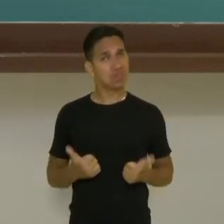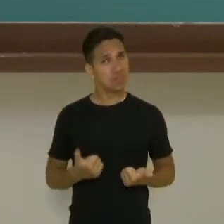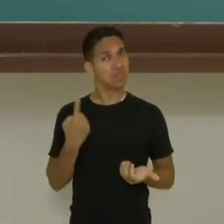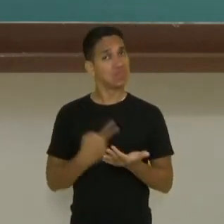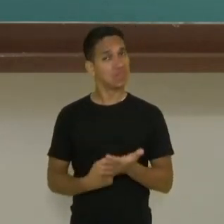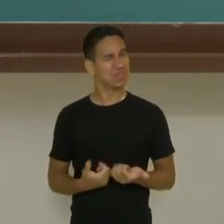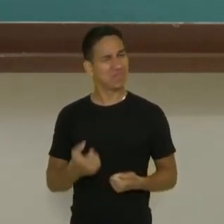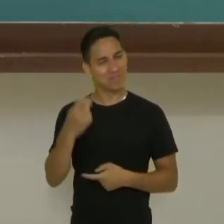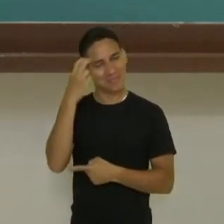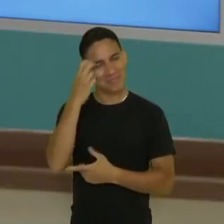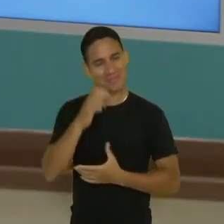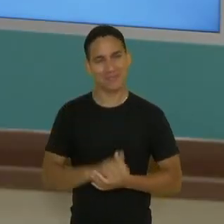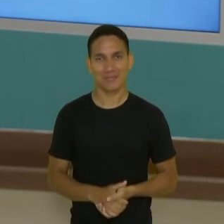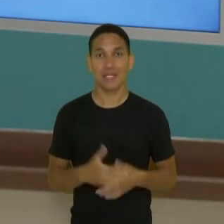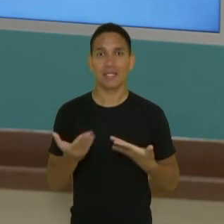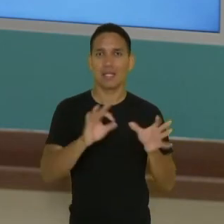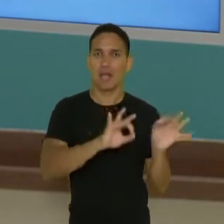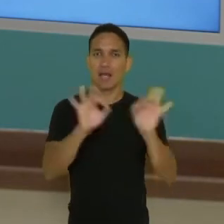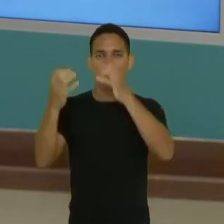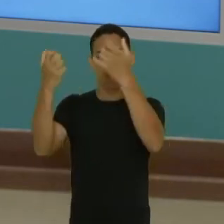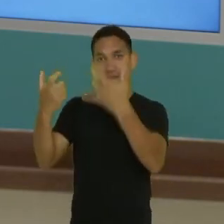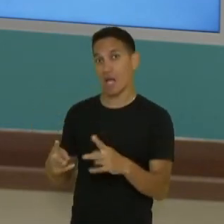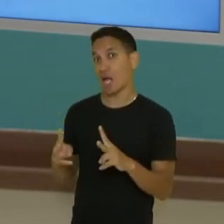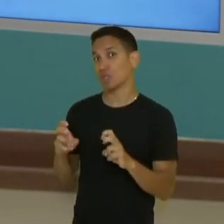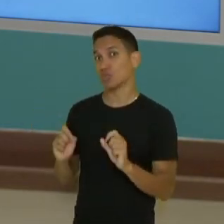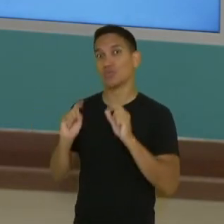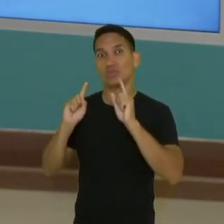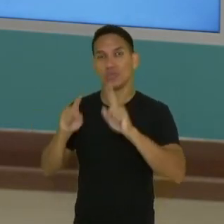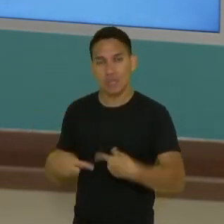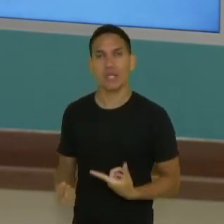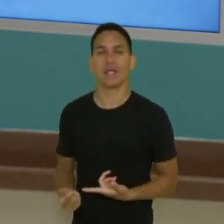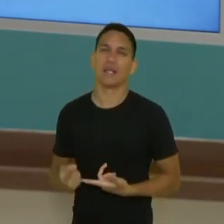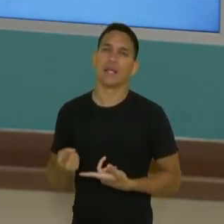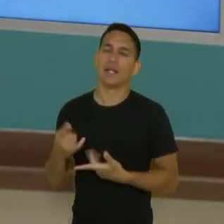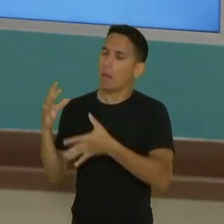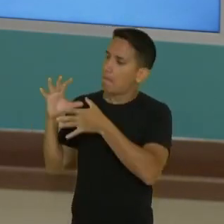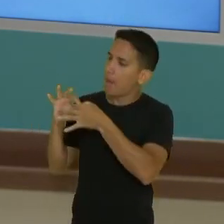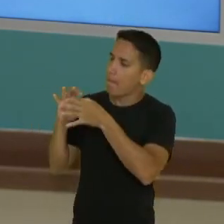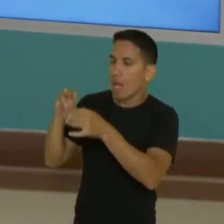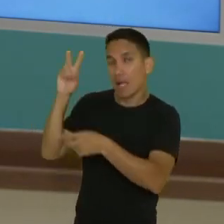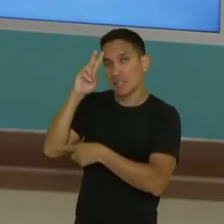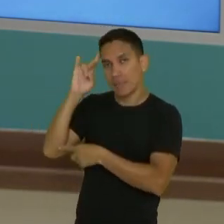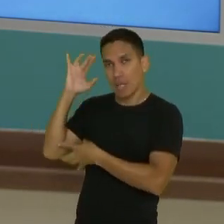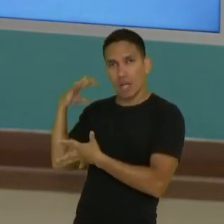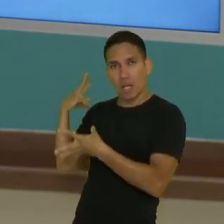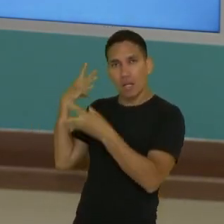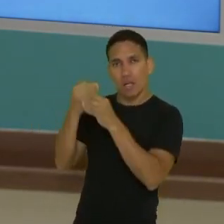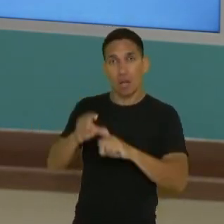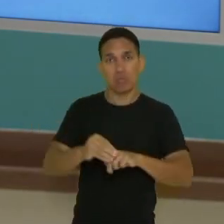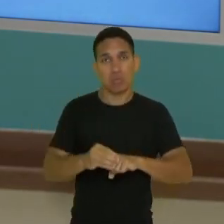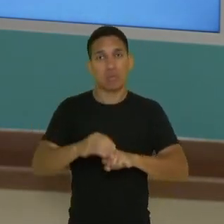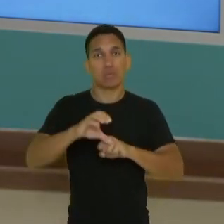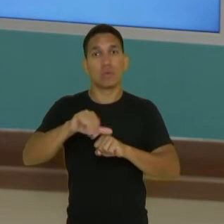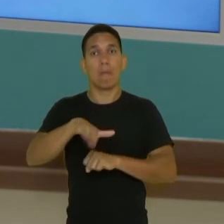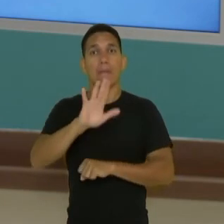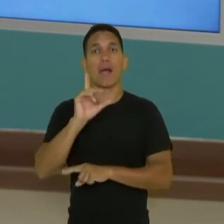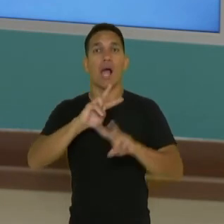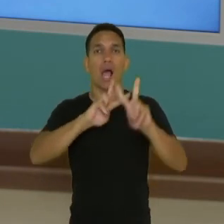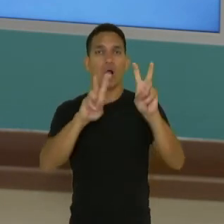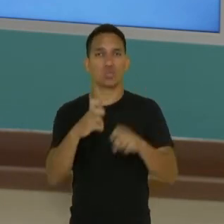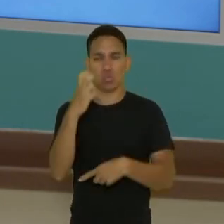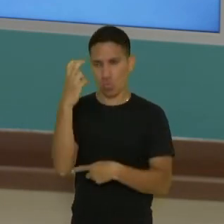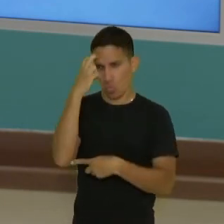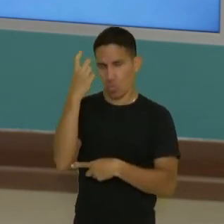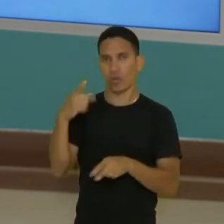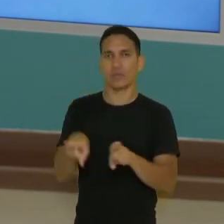Bacana? Nesse vídeo, nós falamos, tomamos um pouco o conhecimento, o nivelamento das questões